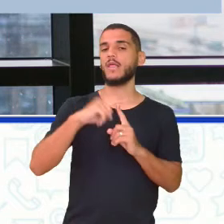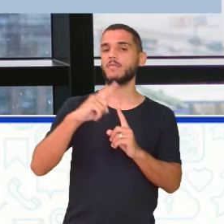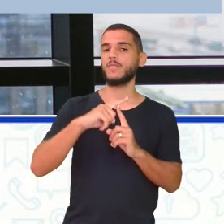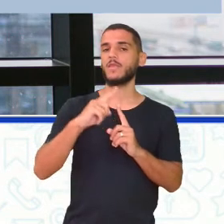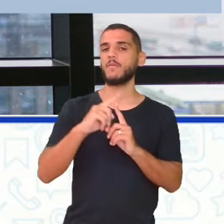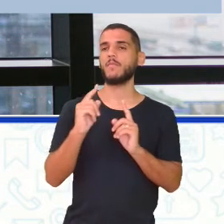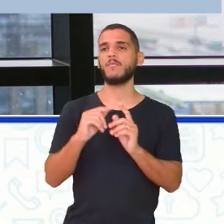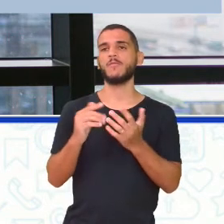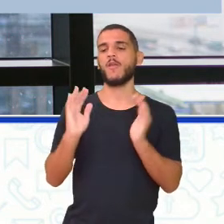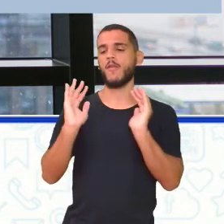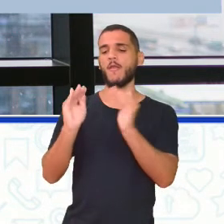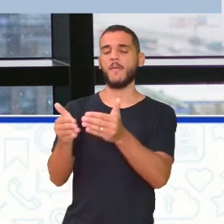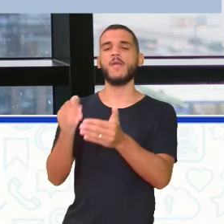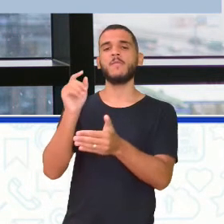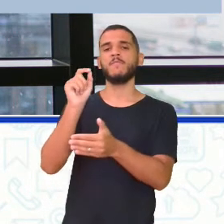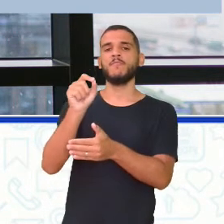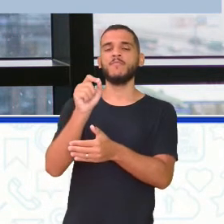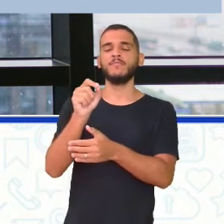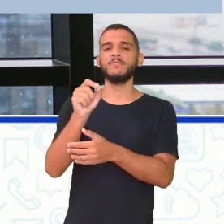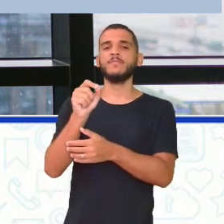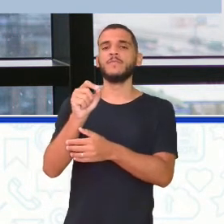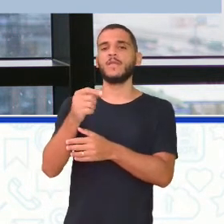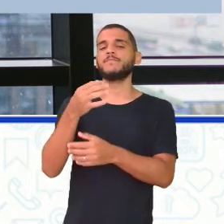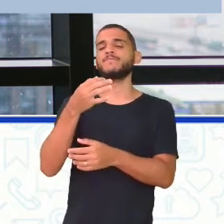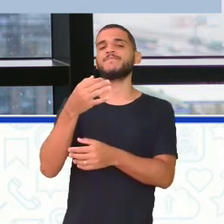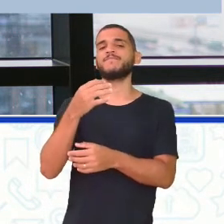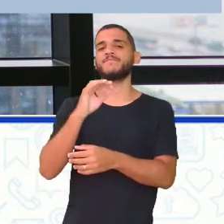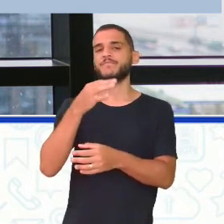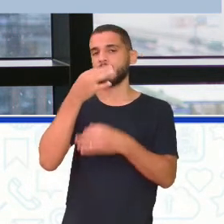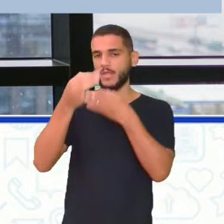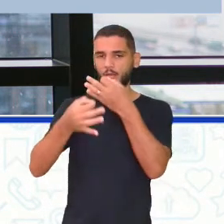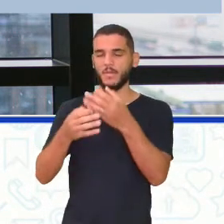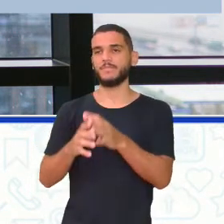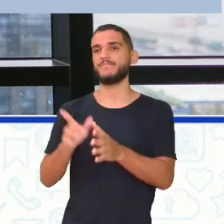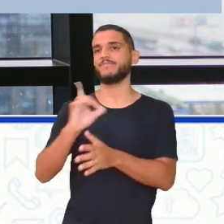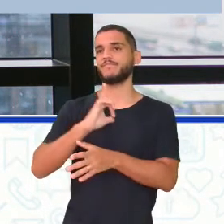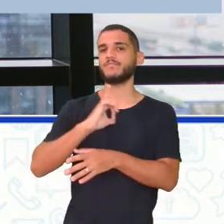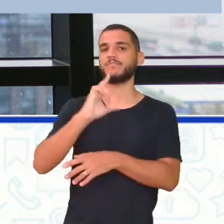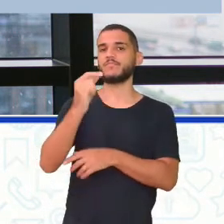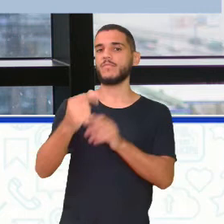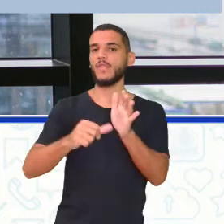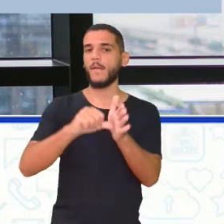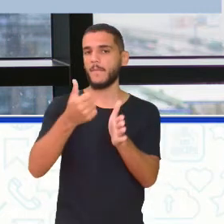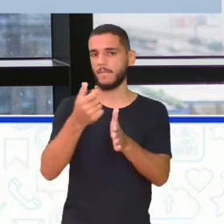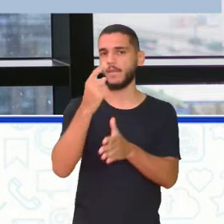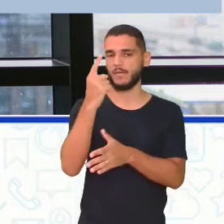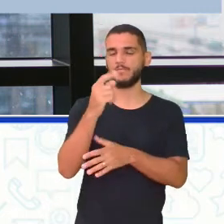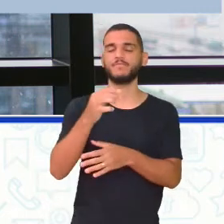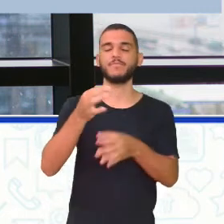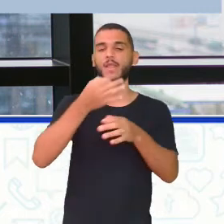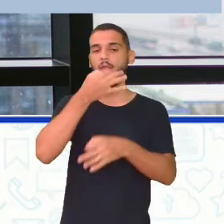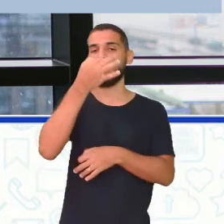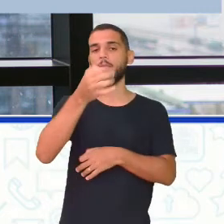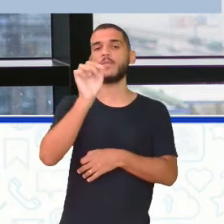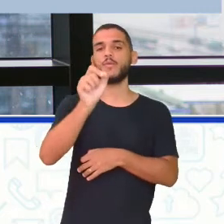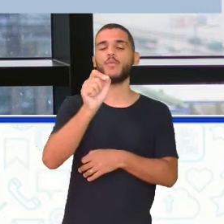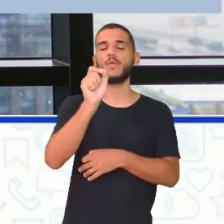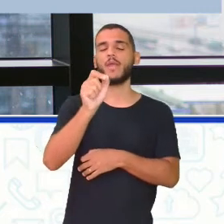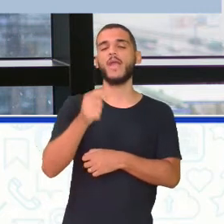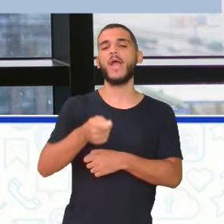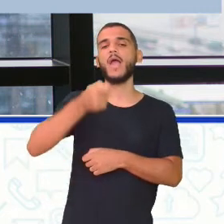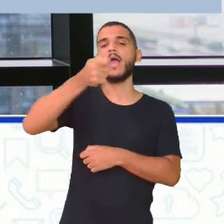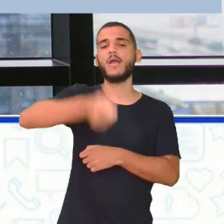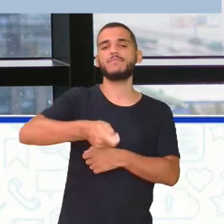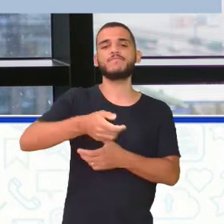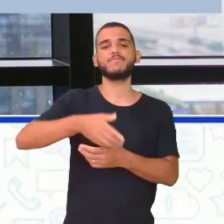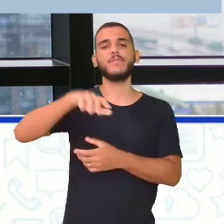argumento? Vamos lá. A gente tem o argumento de autoridade. Esse talvez seja um dos mais fáceis de se reconhecer